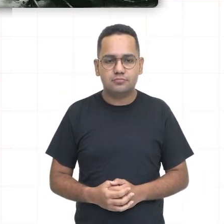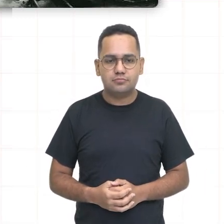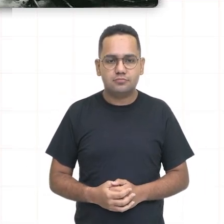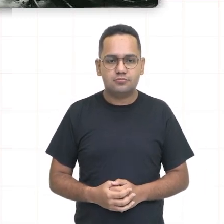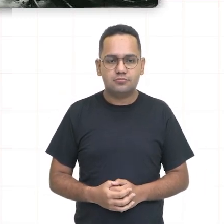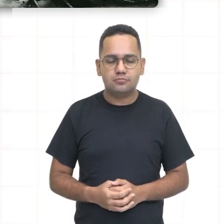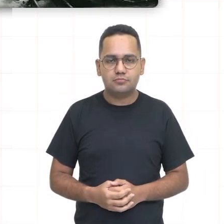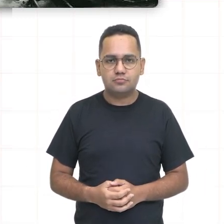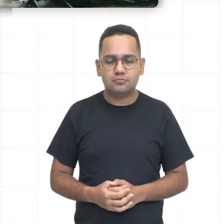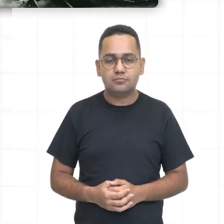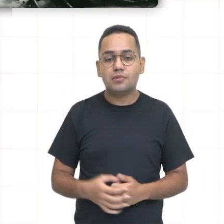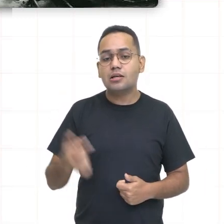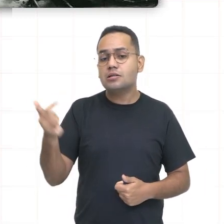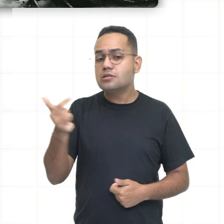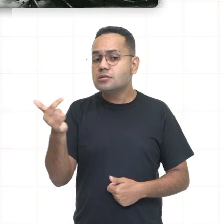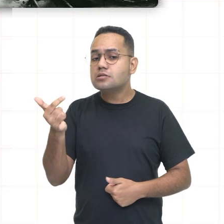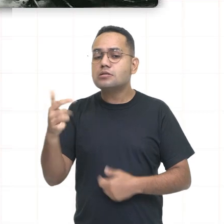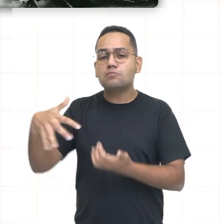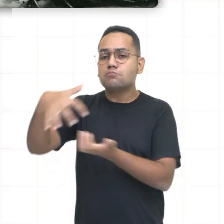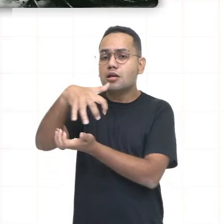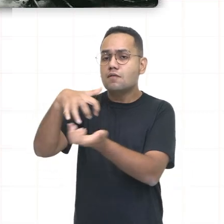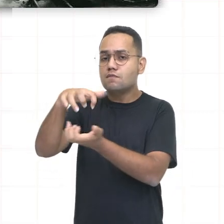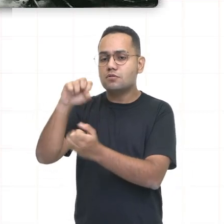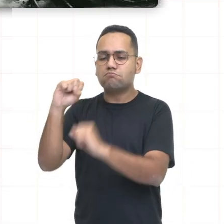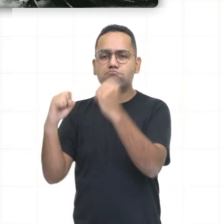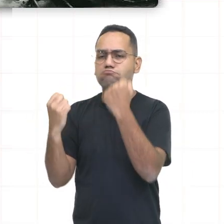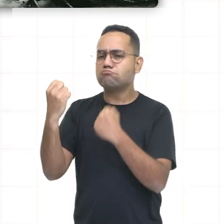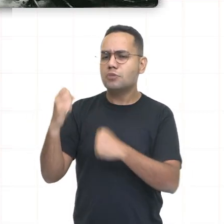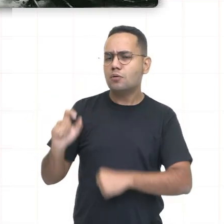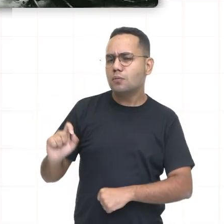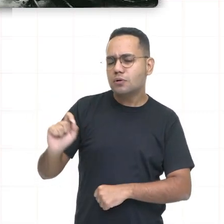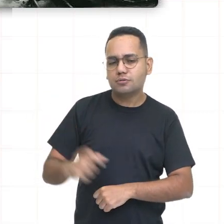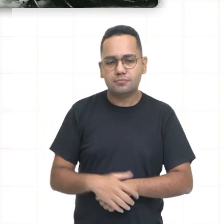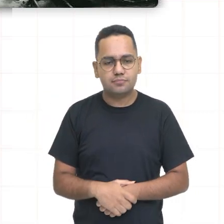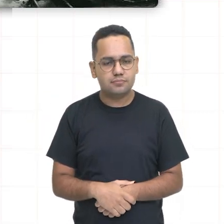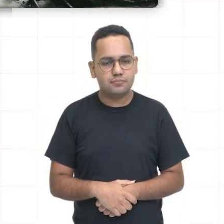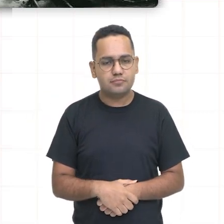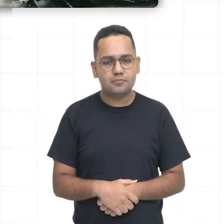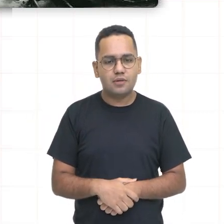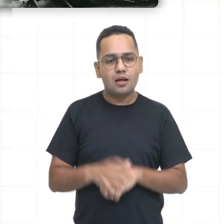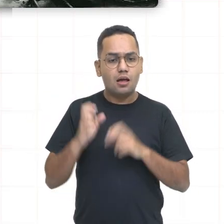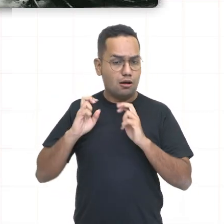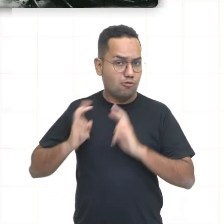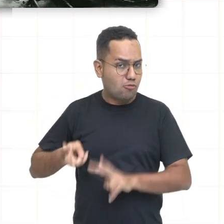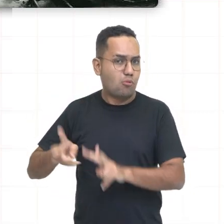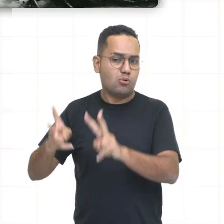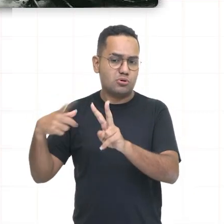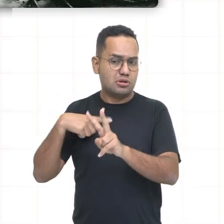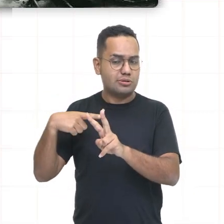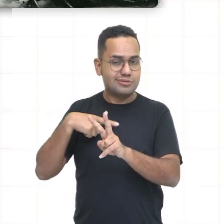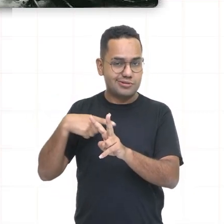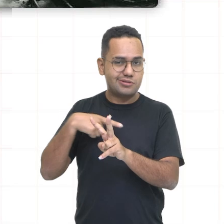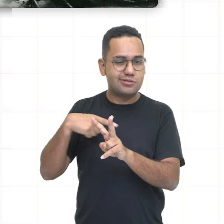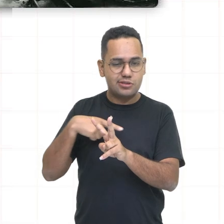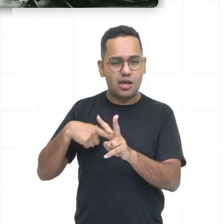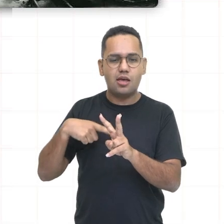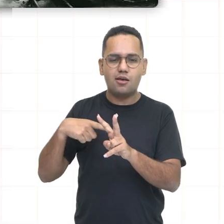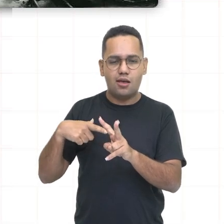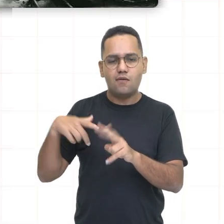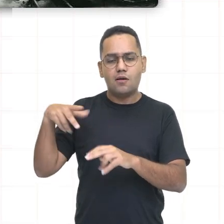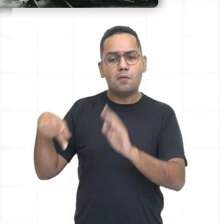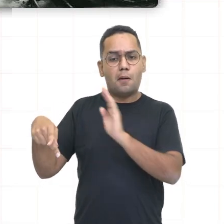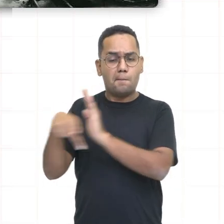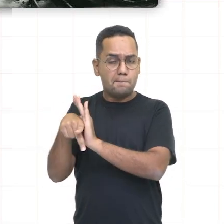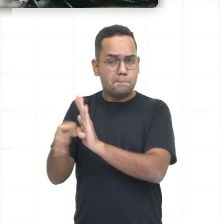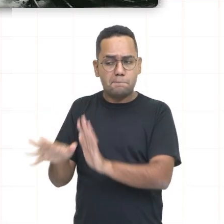Segunda Revolução Industrial corresponde à continuidade do processo de revolução